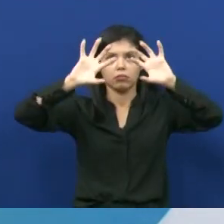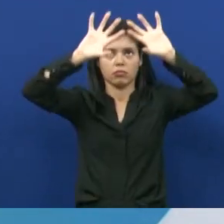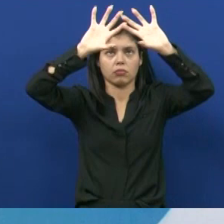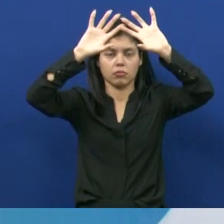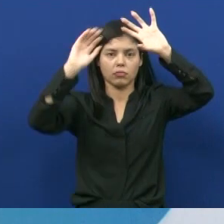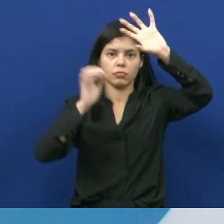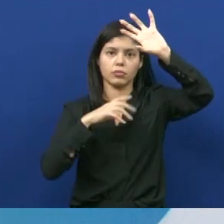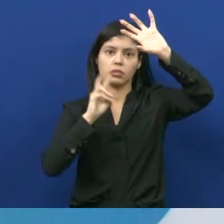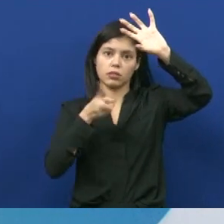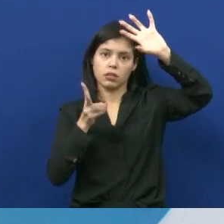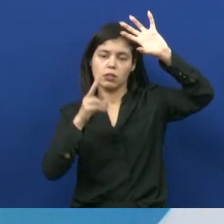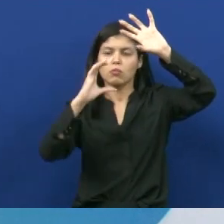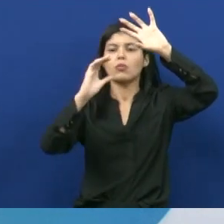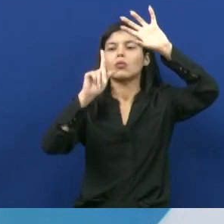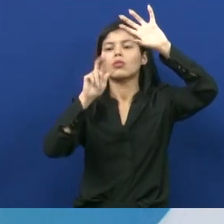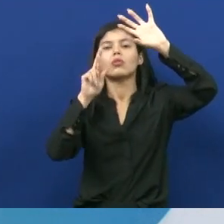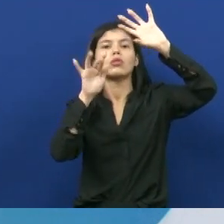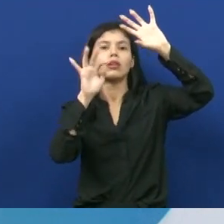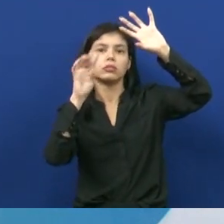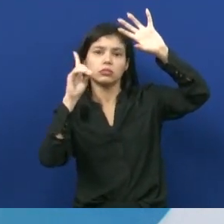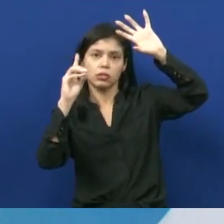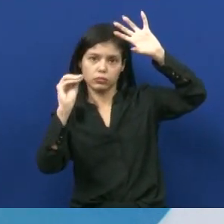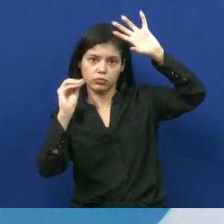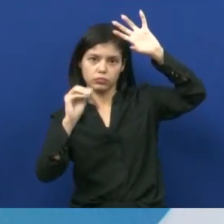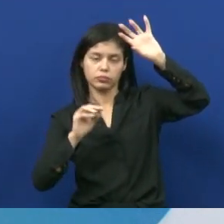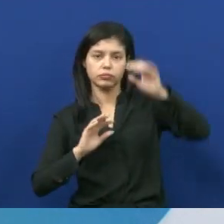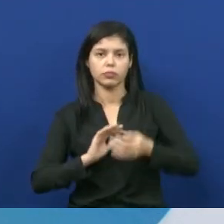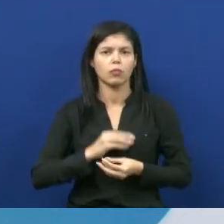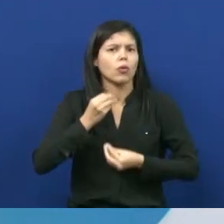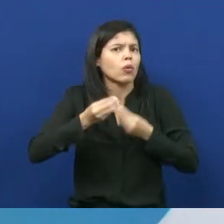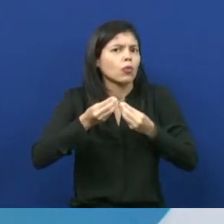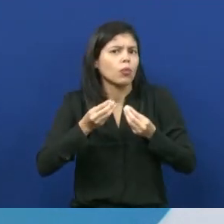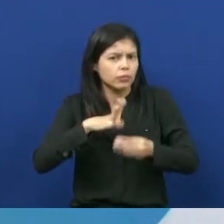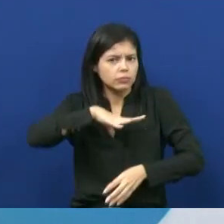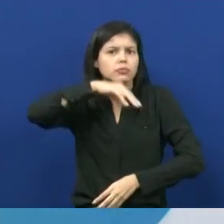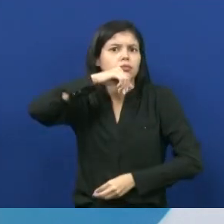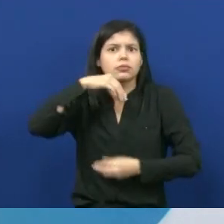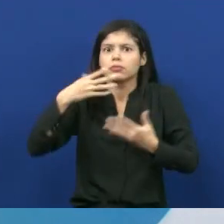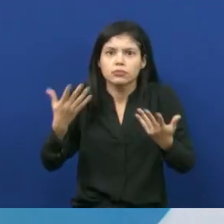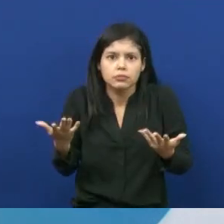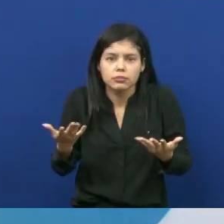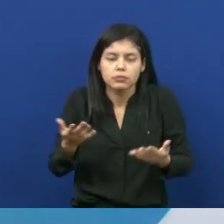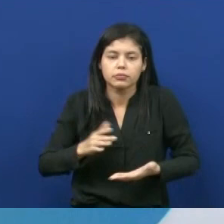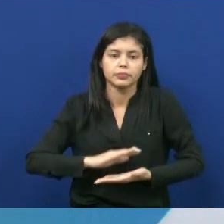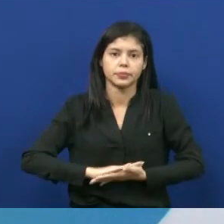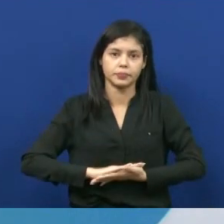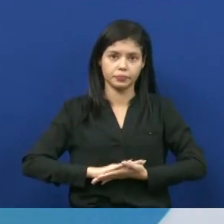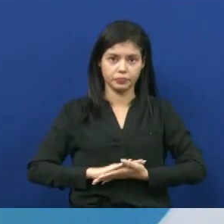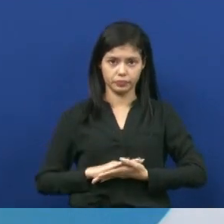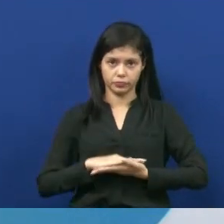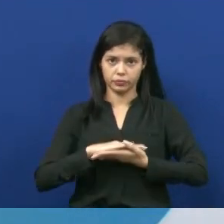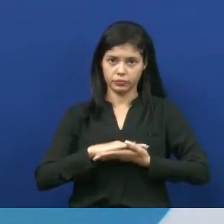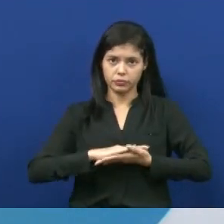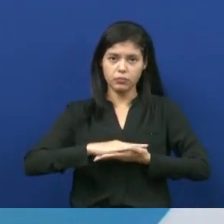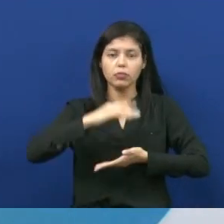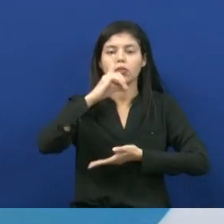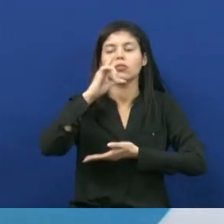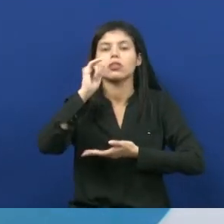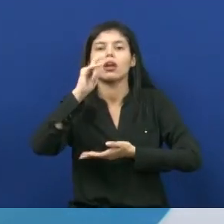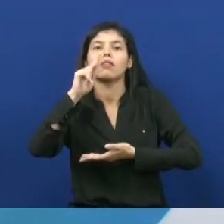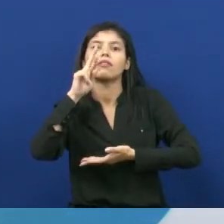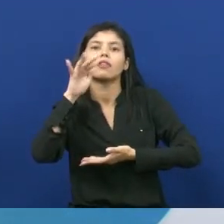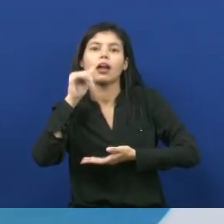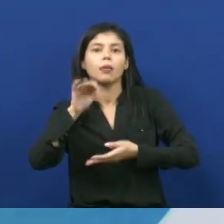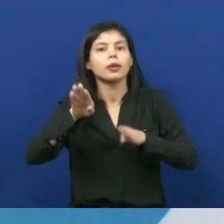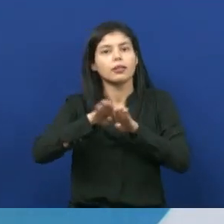o nosso pulmão fosse solto dentro do nosso corpo, como é que a gente ia conseguir respirar? Bom, o diafragma, ele também serve